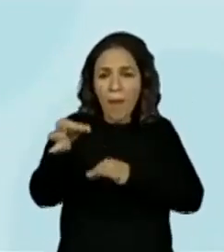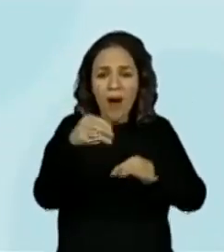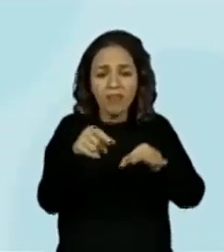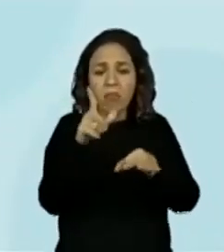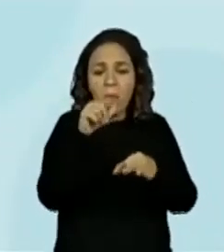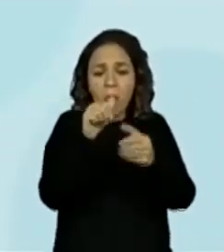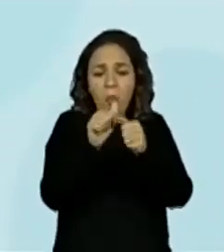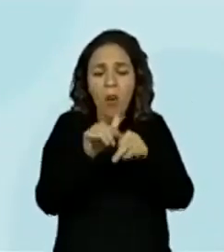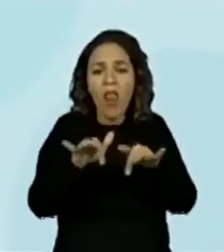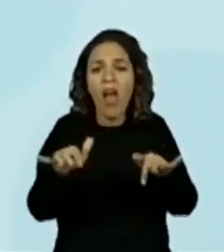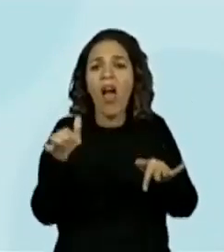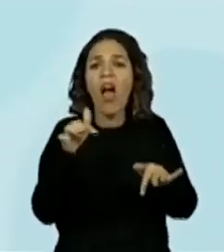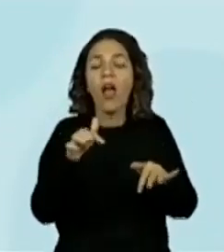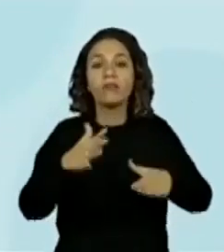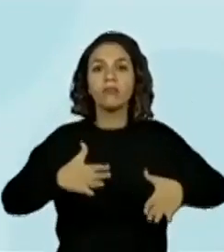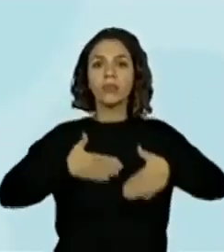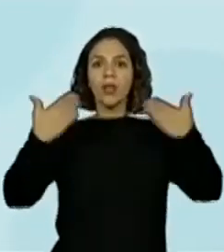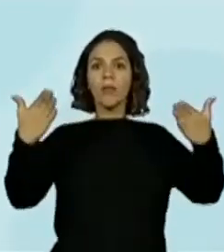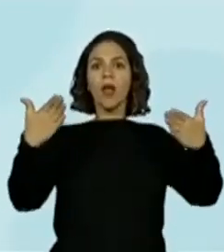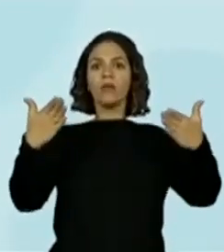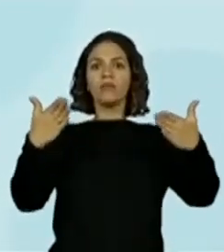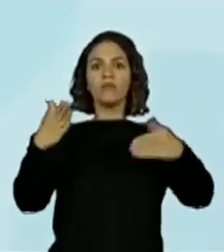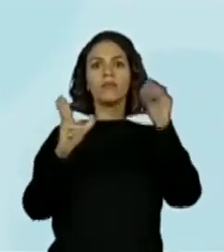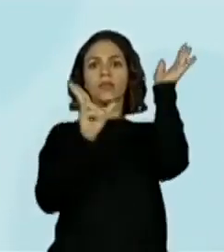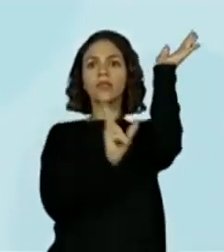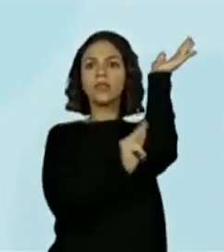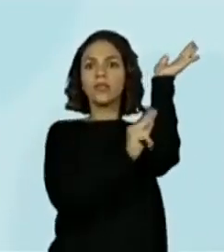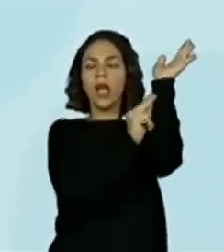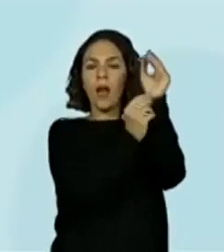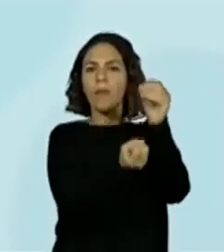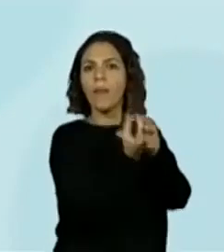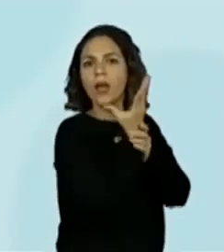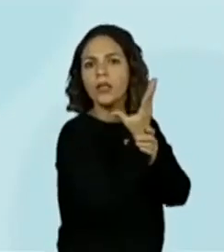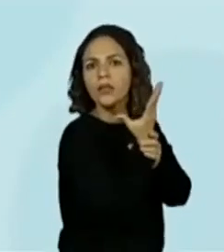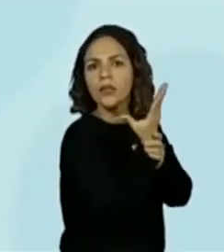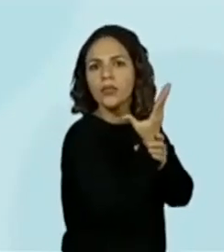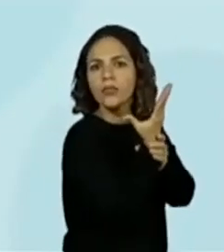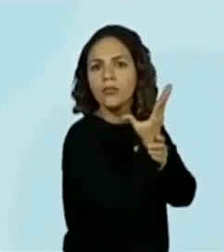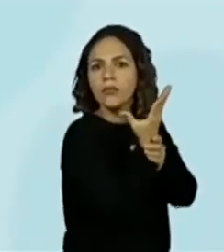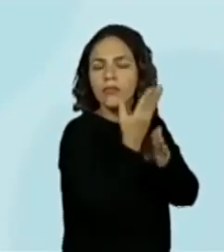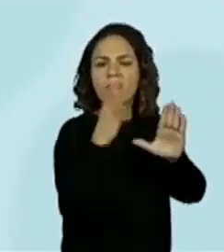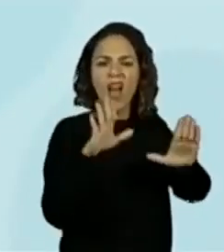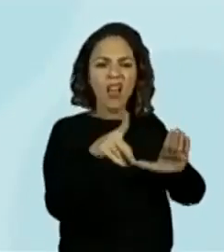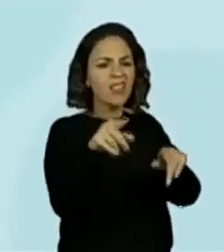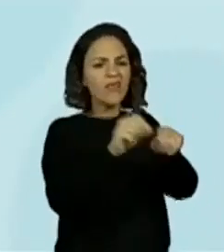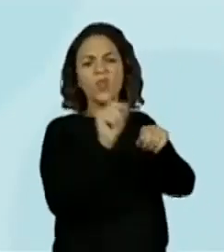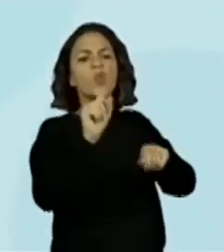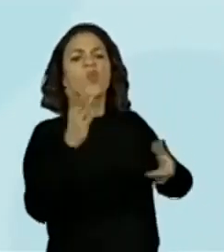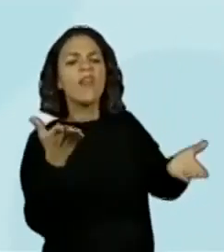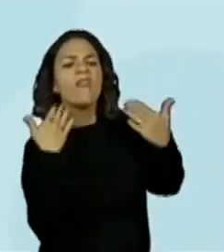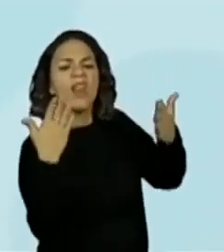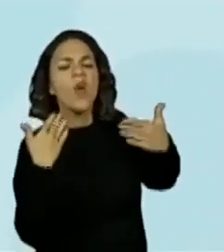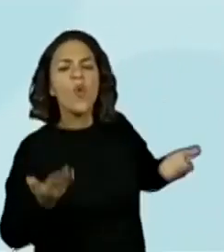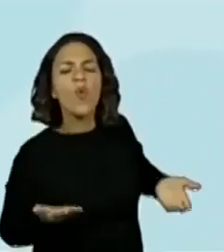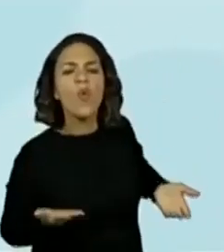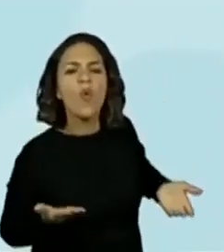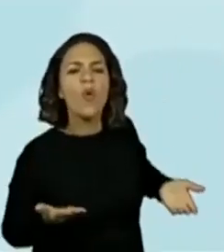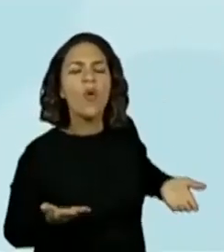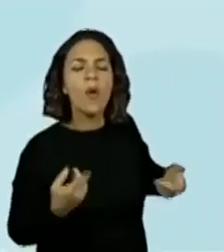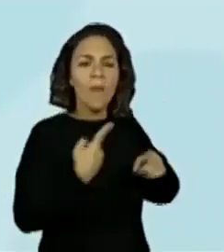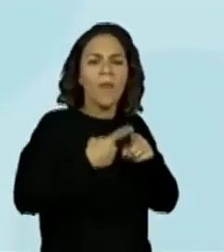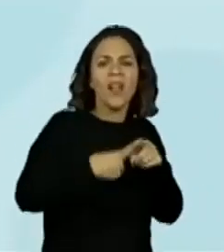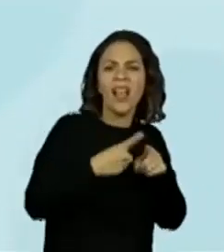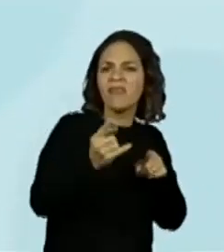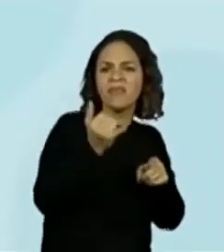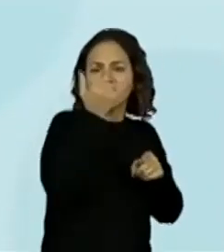completamente molhados, de repente apareceu uma cigarra. Mas por quê? O que você fez durante o verão? Porque por